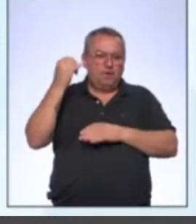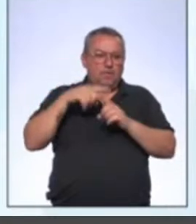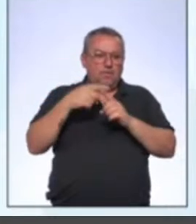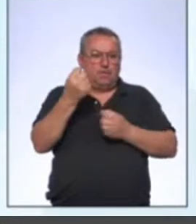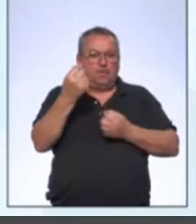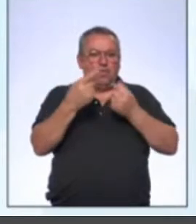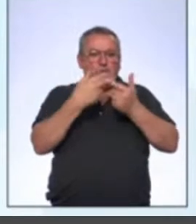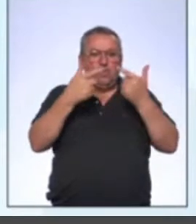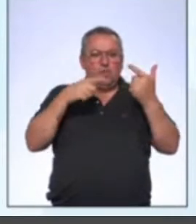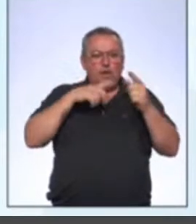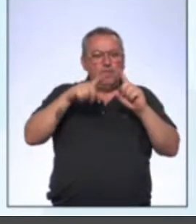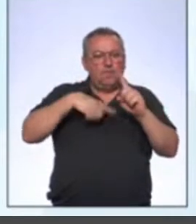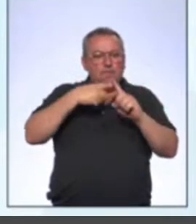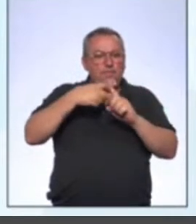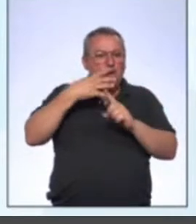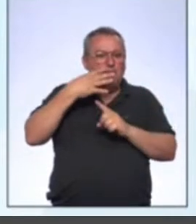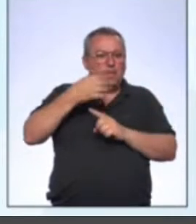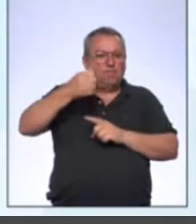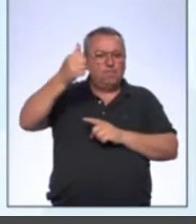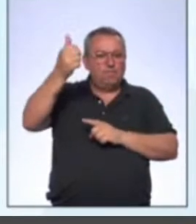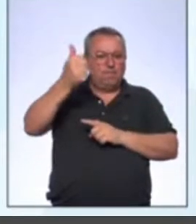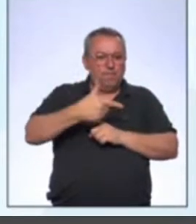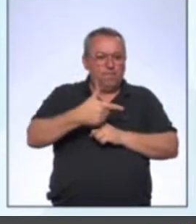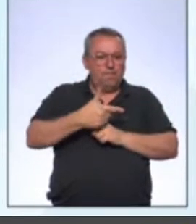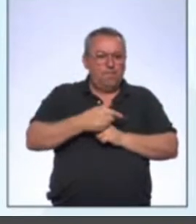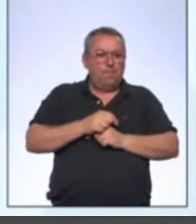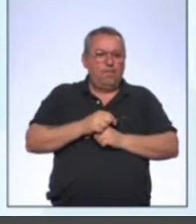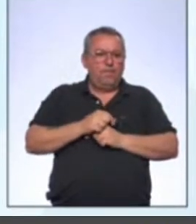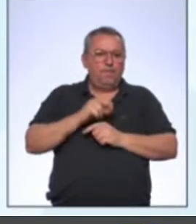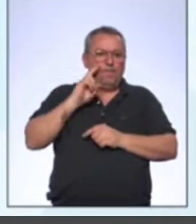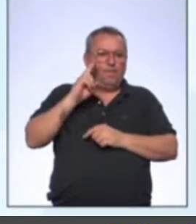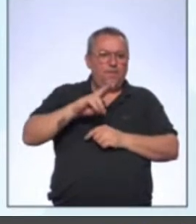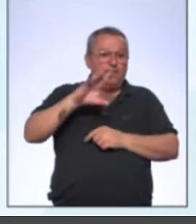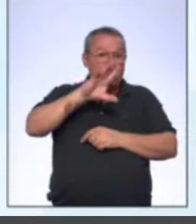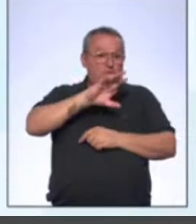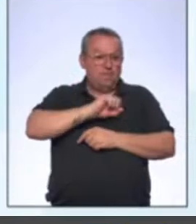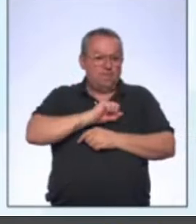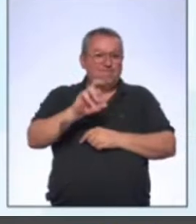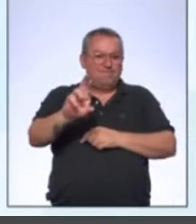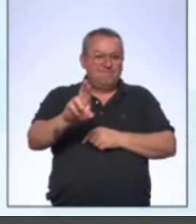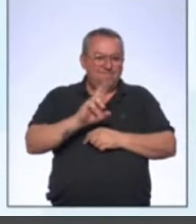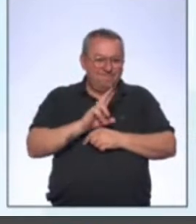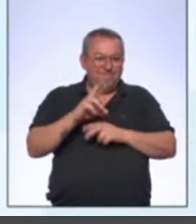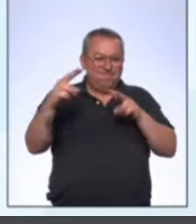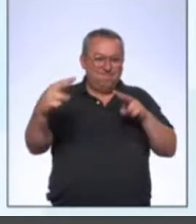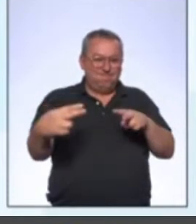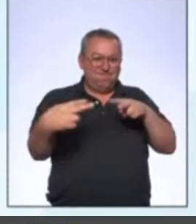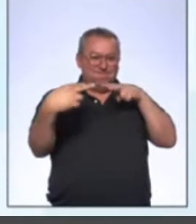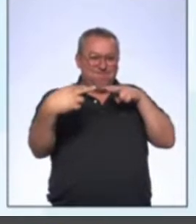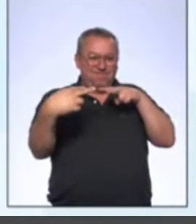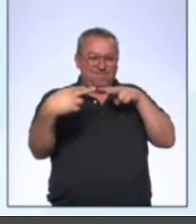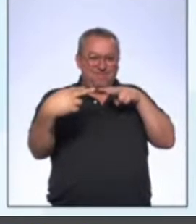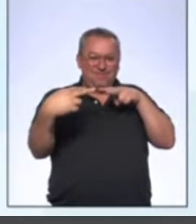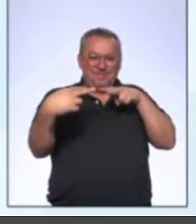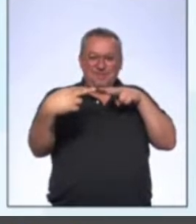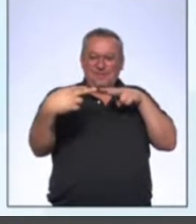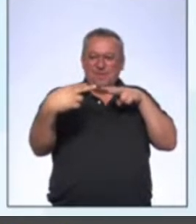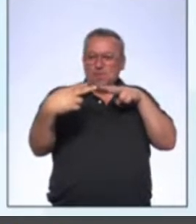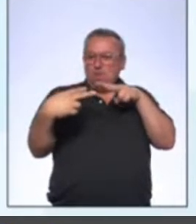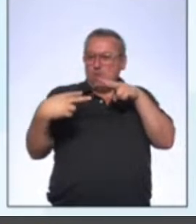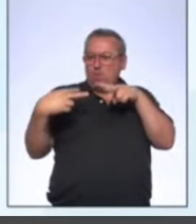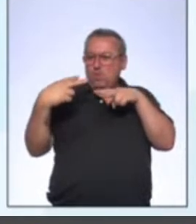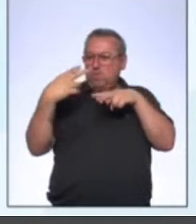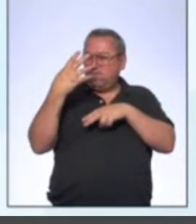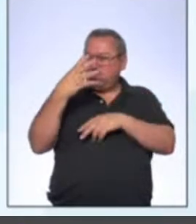chamam mais atenção que outras, tá? Então tá assim, ó, julga que seu amor é correspondido. Olha esse texto,